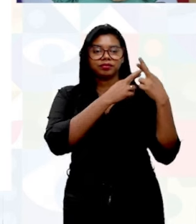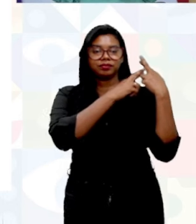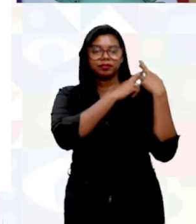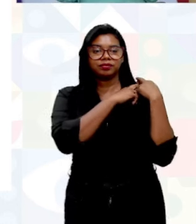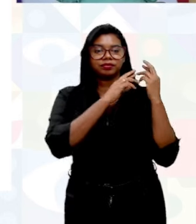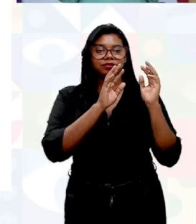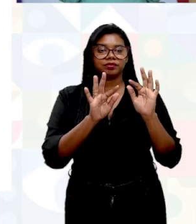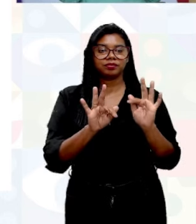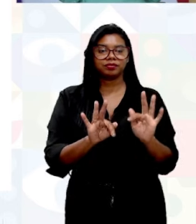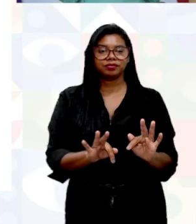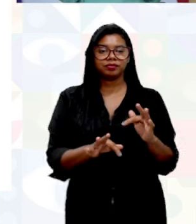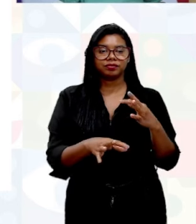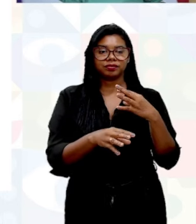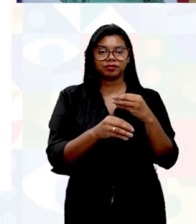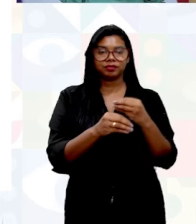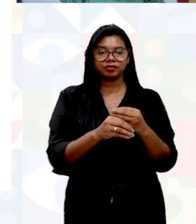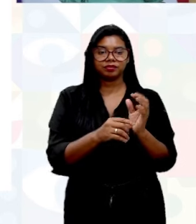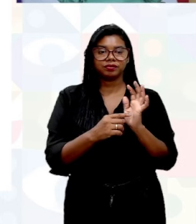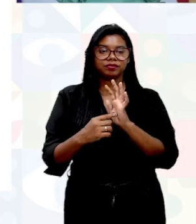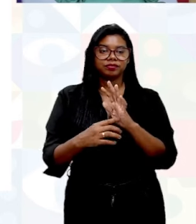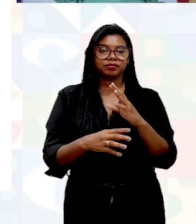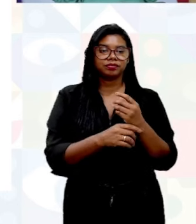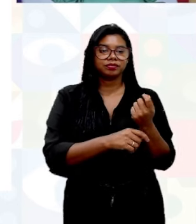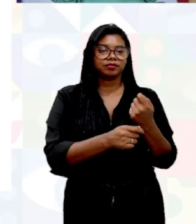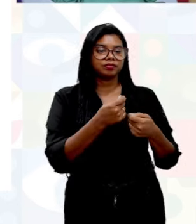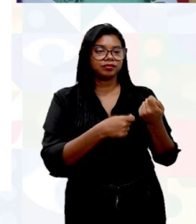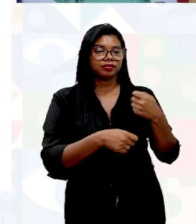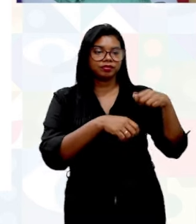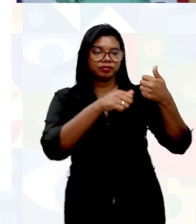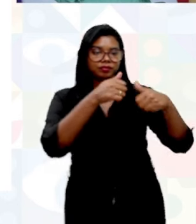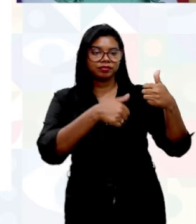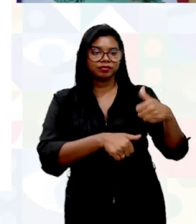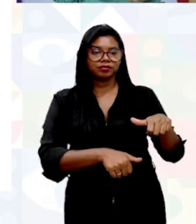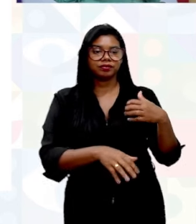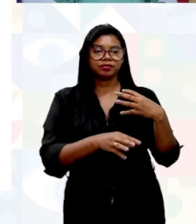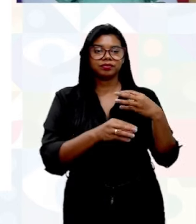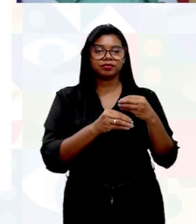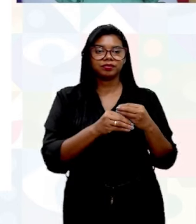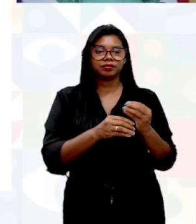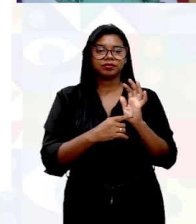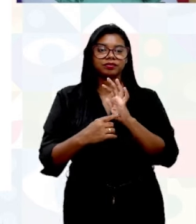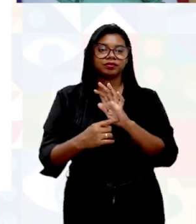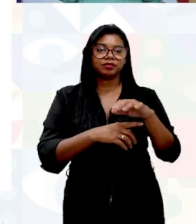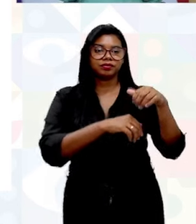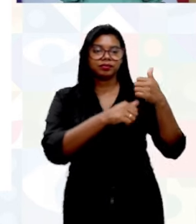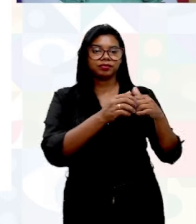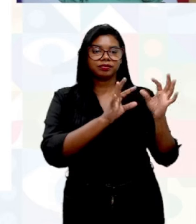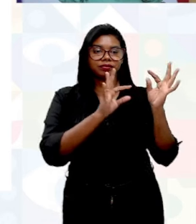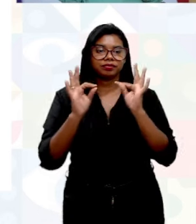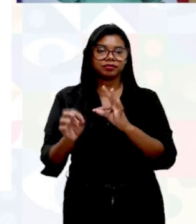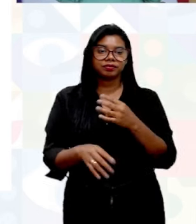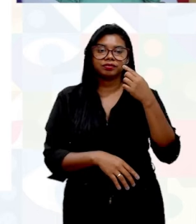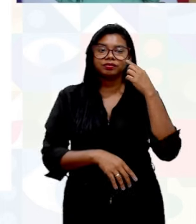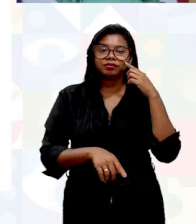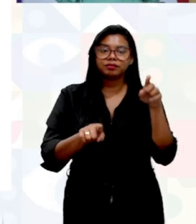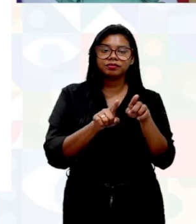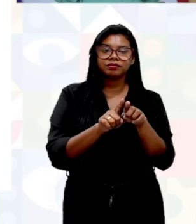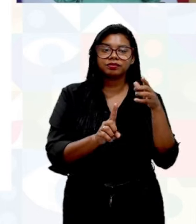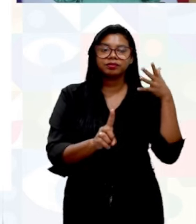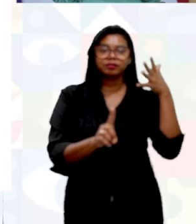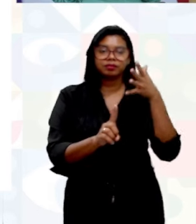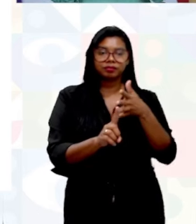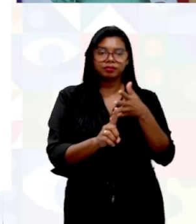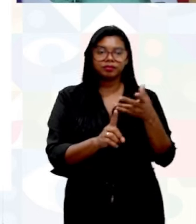final, já é mais a fase de controle e avaliação. É verificar se aquilo que eles acordaram no momento